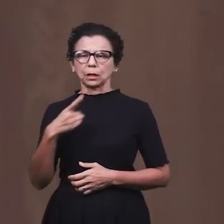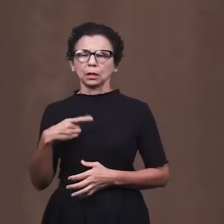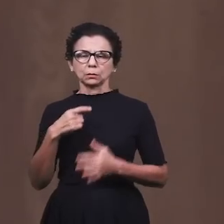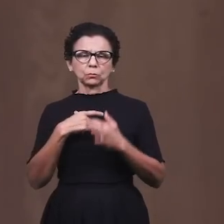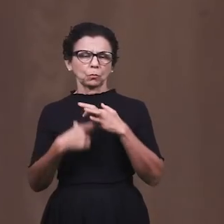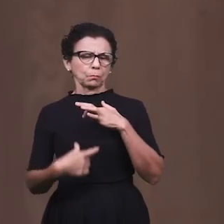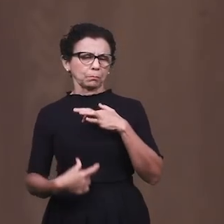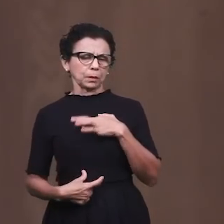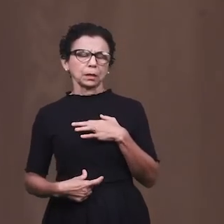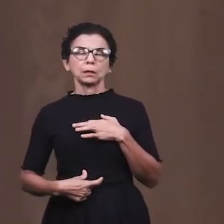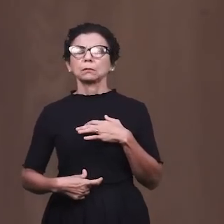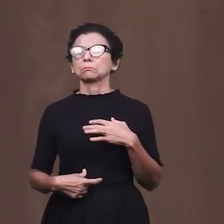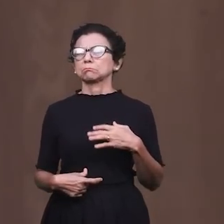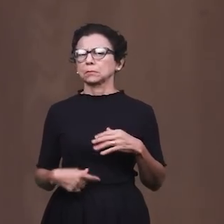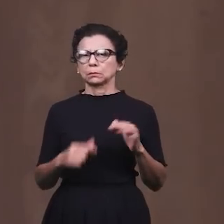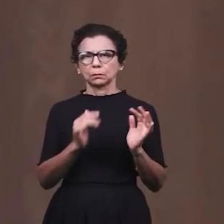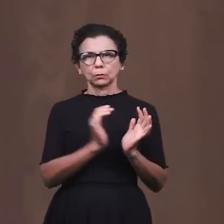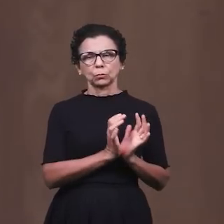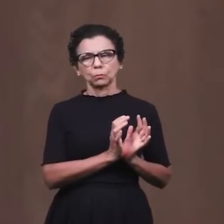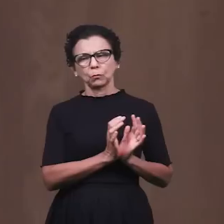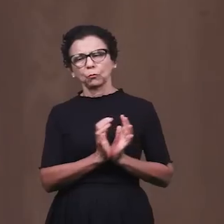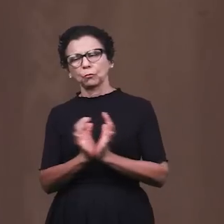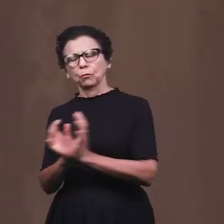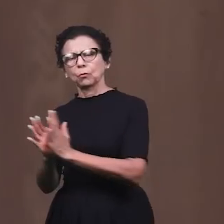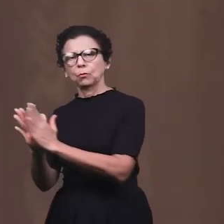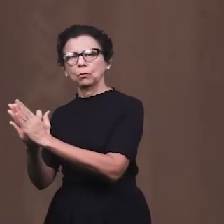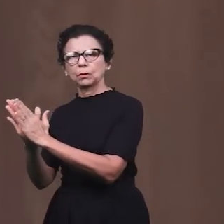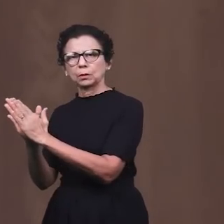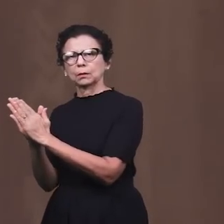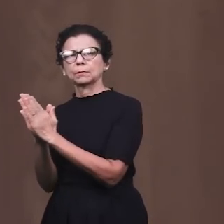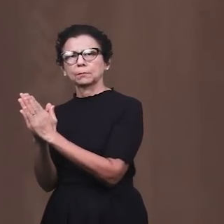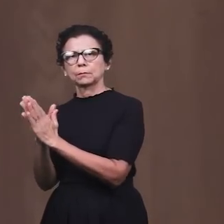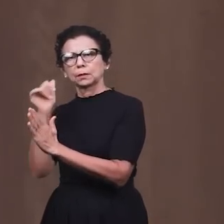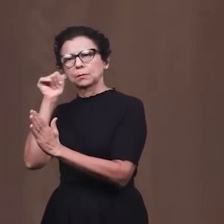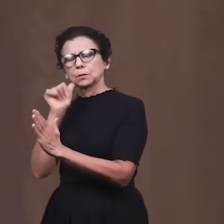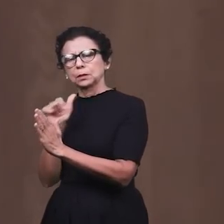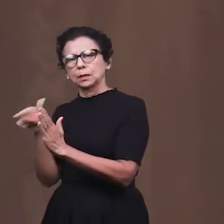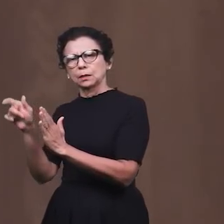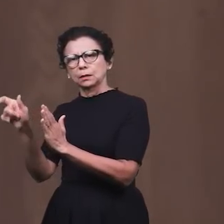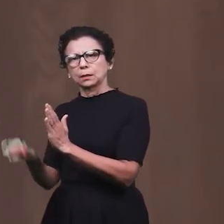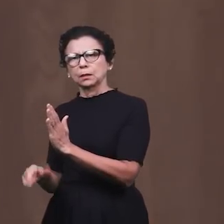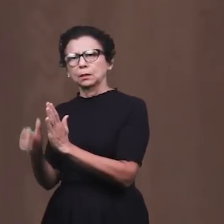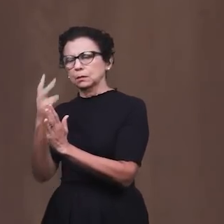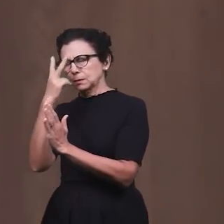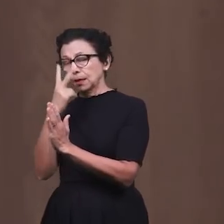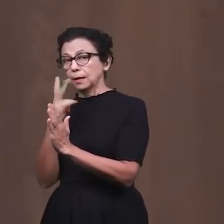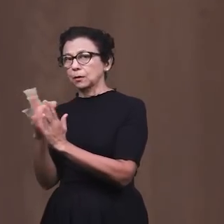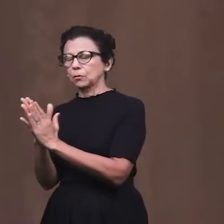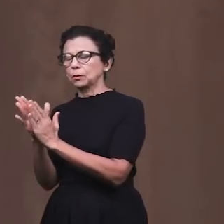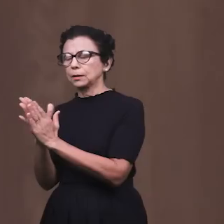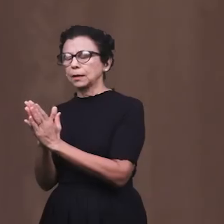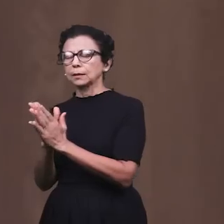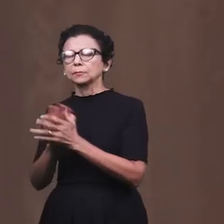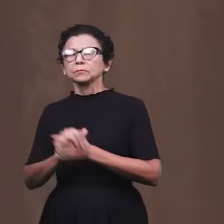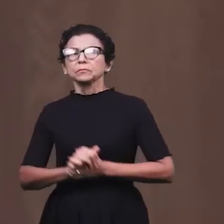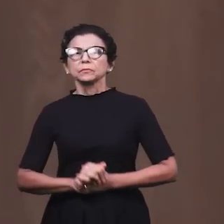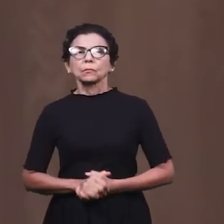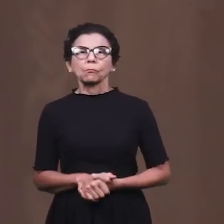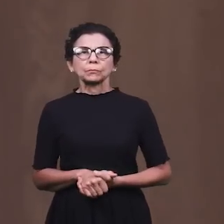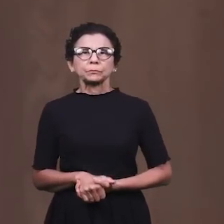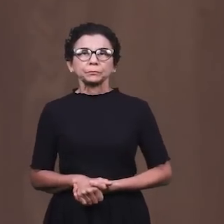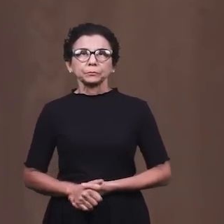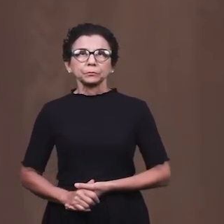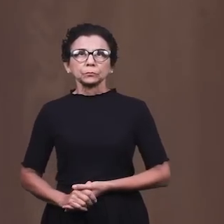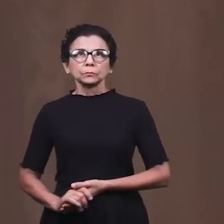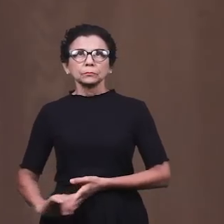sala à parte para orar por ela, aquela história toda. E aí, os diáconos não tinham terminado ainda a oração, a mulher já